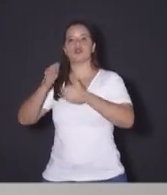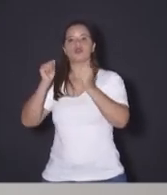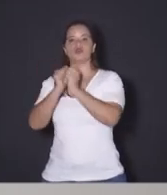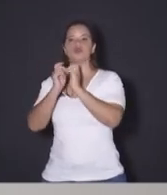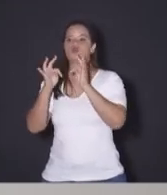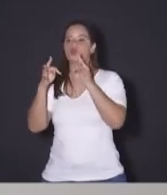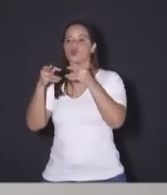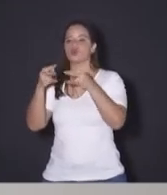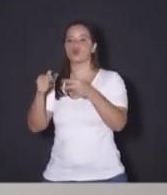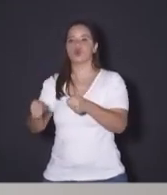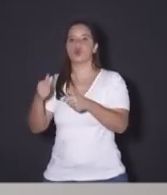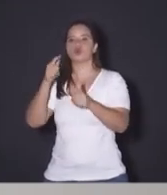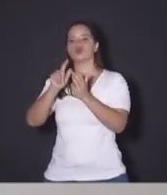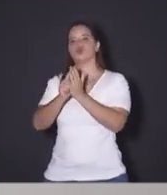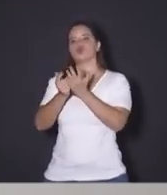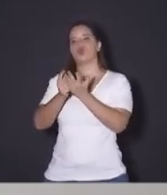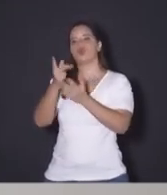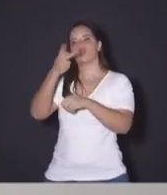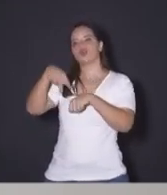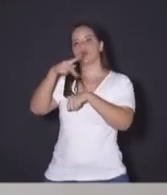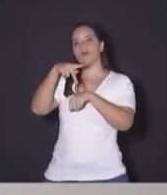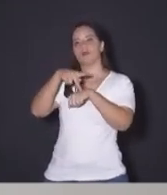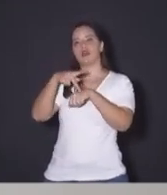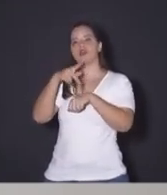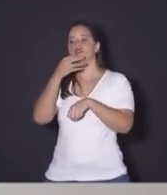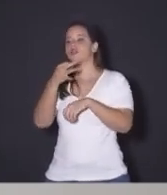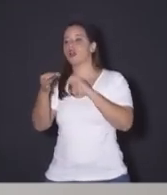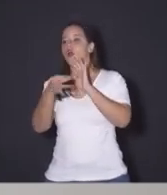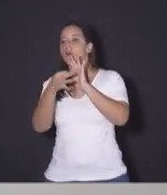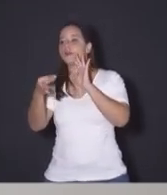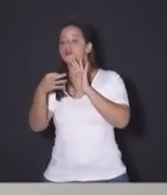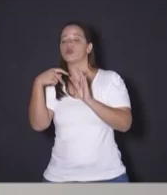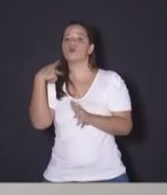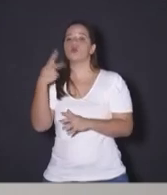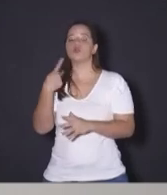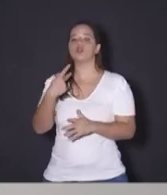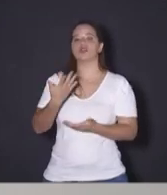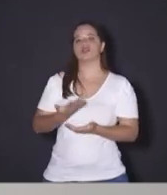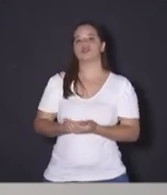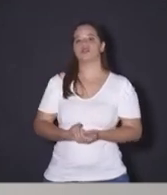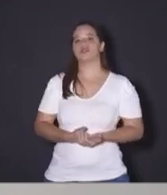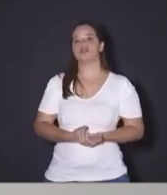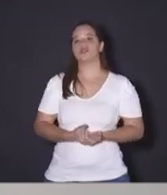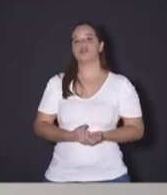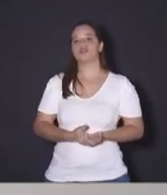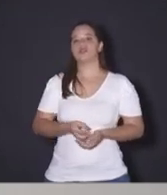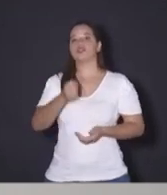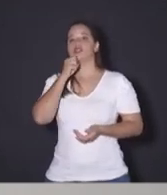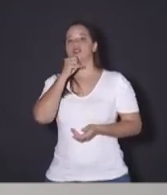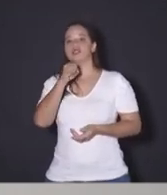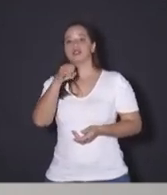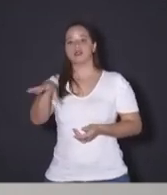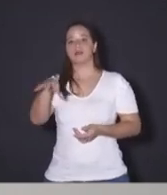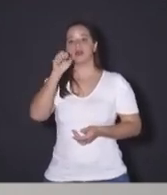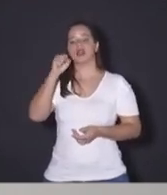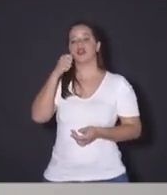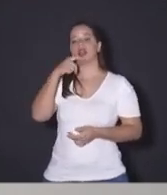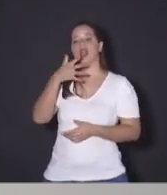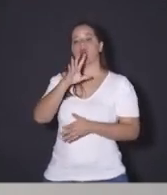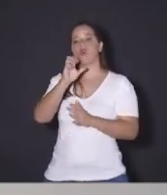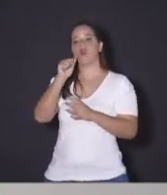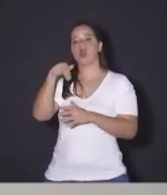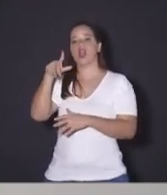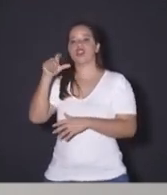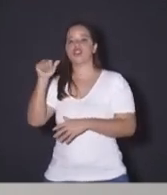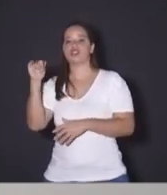todos os grandes portais jornais do país para checagem de opinião política se a gente pegar a agência pública o que